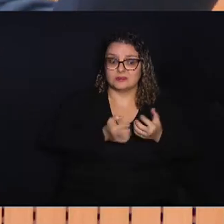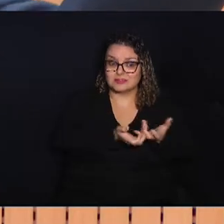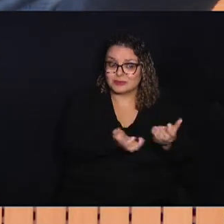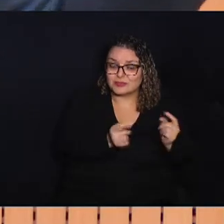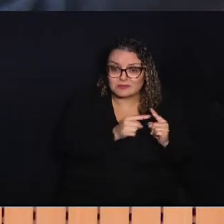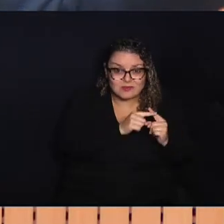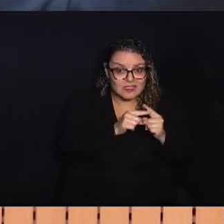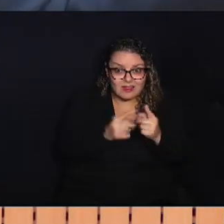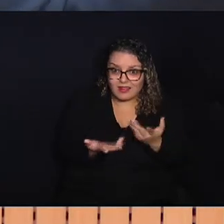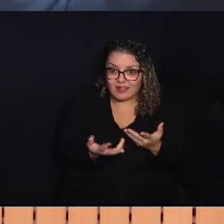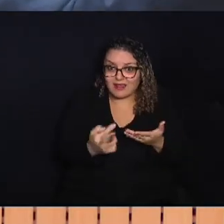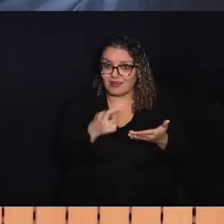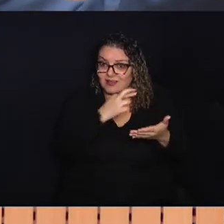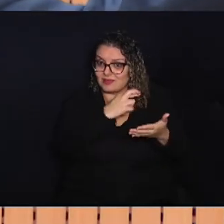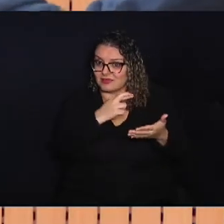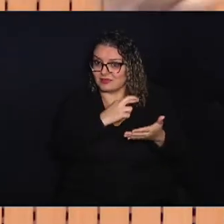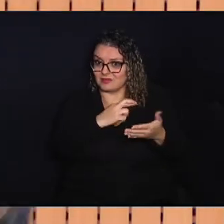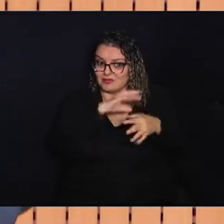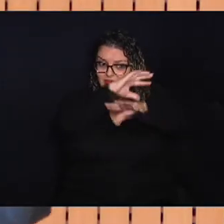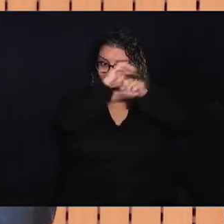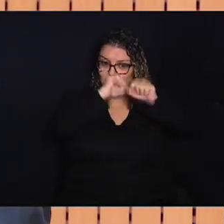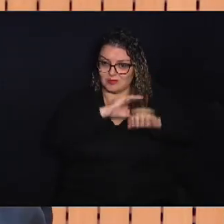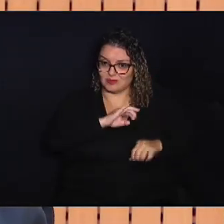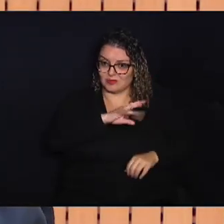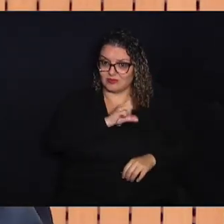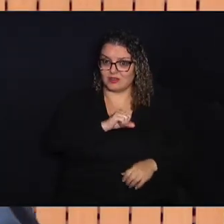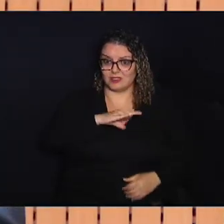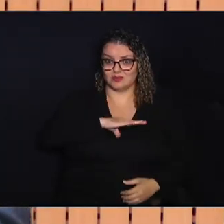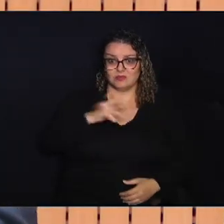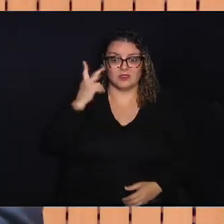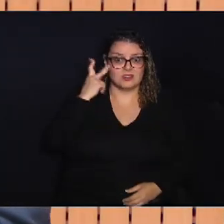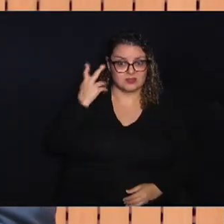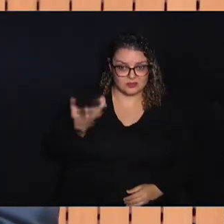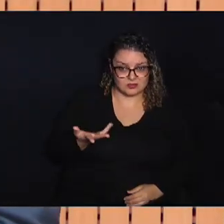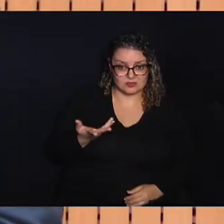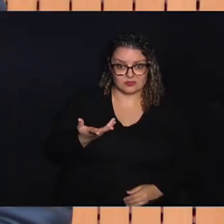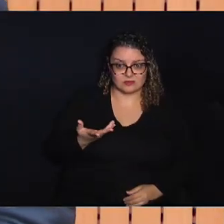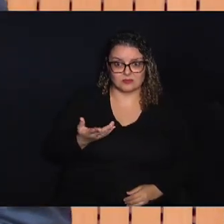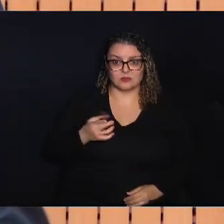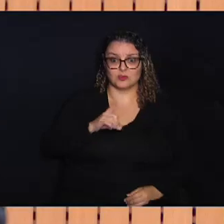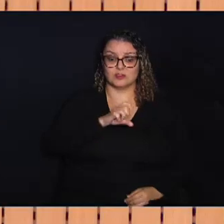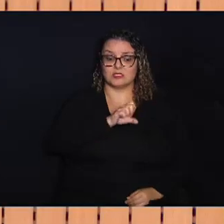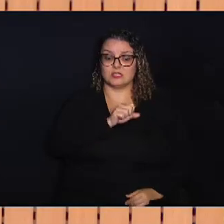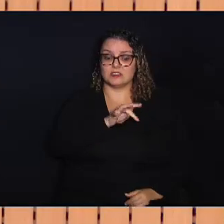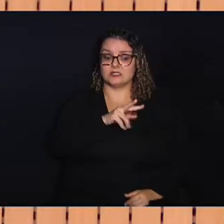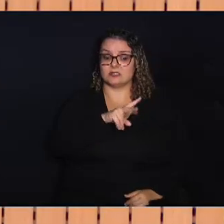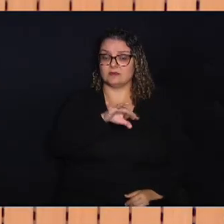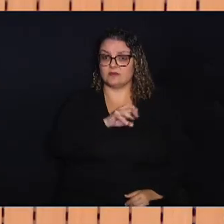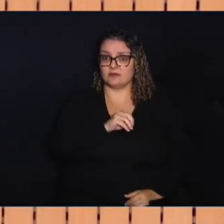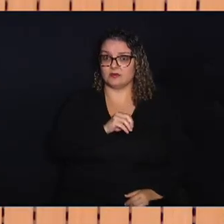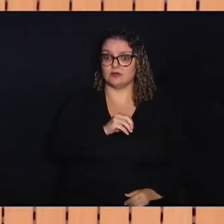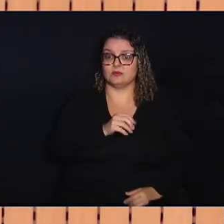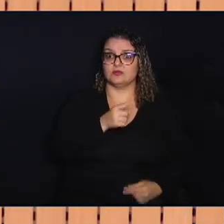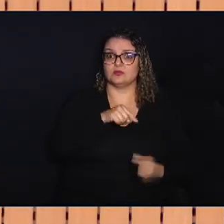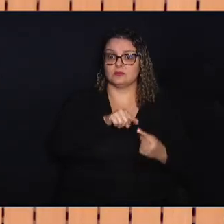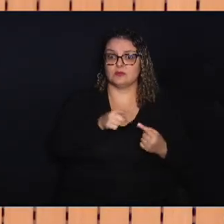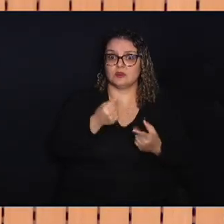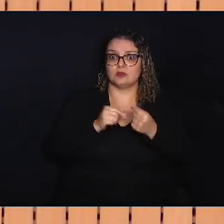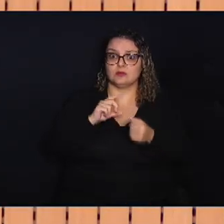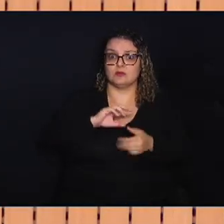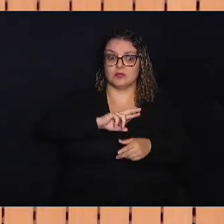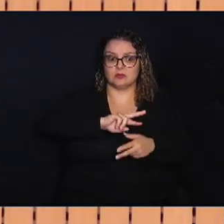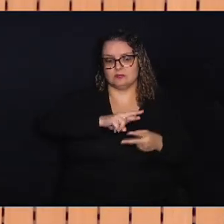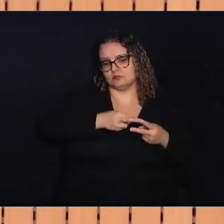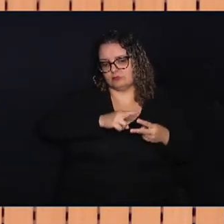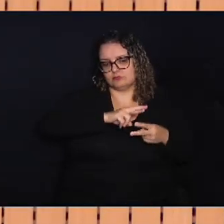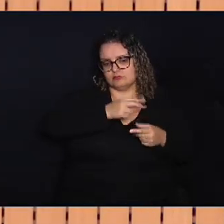que está sendo investigada pelo Tribunal de Contas do município de São Paulo por desvio de finalidade de recursos. Agora, a